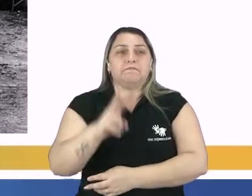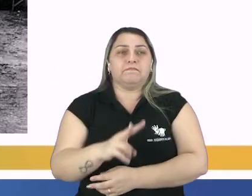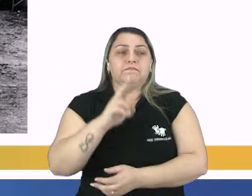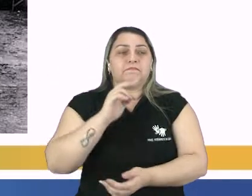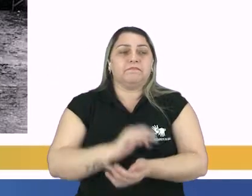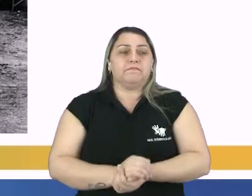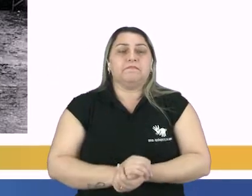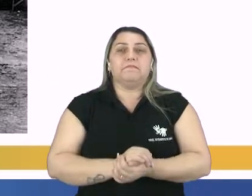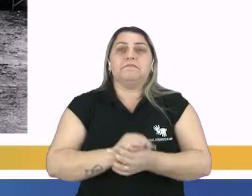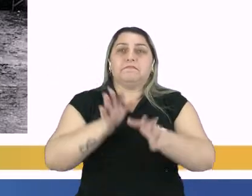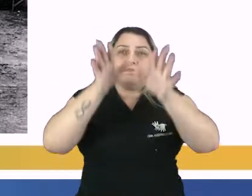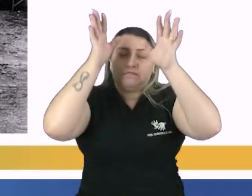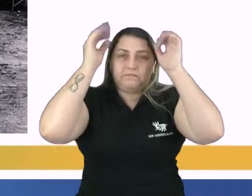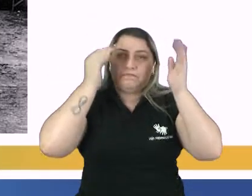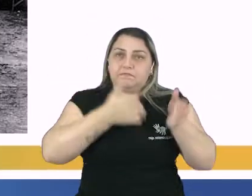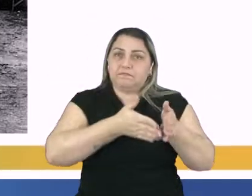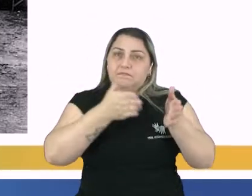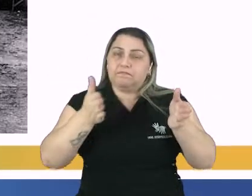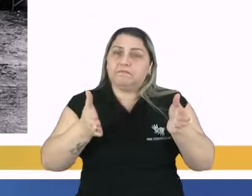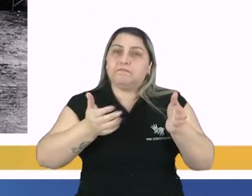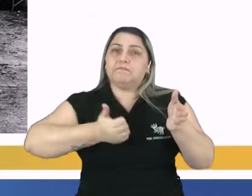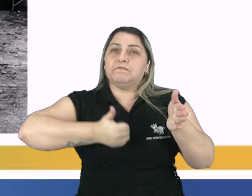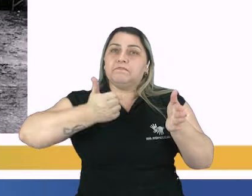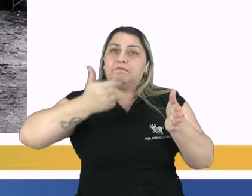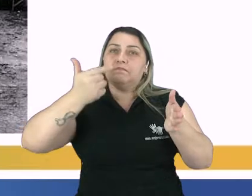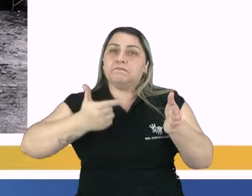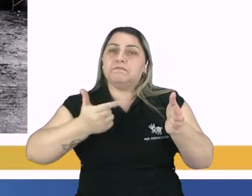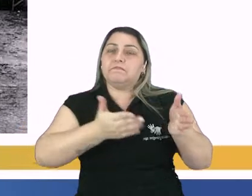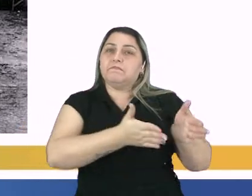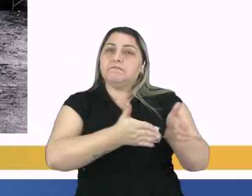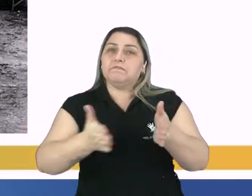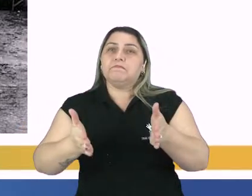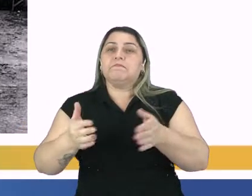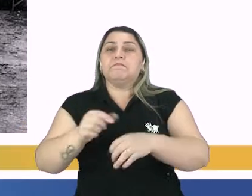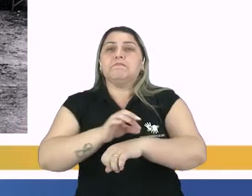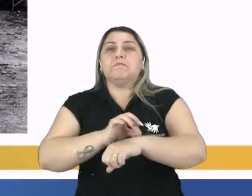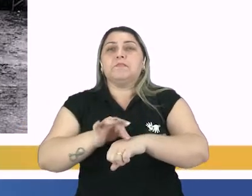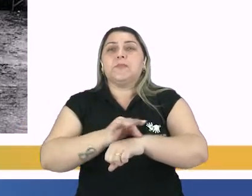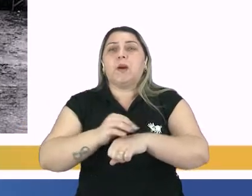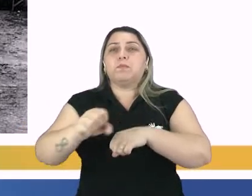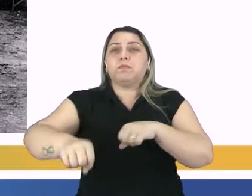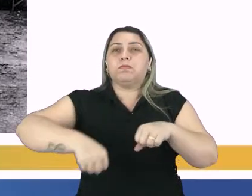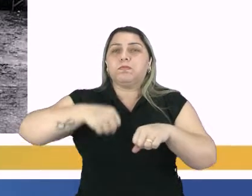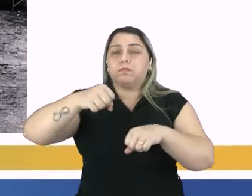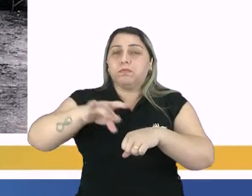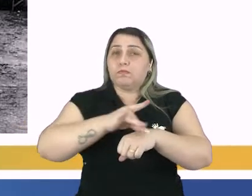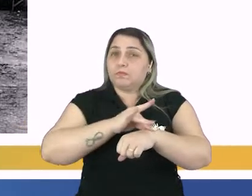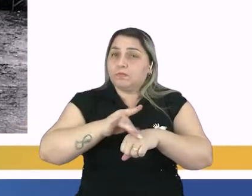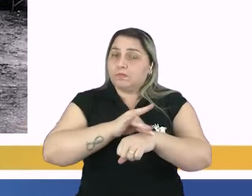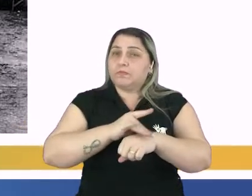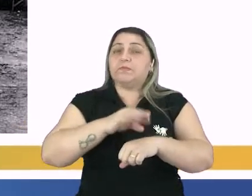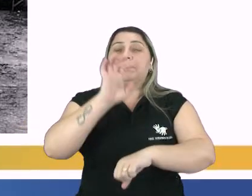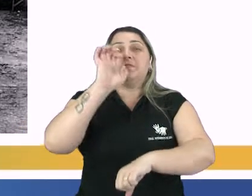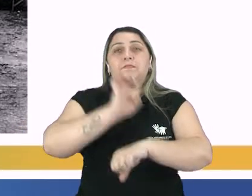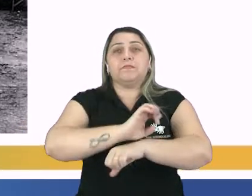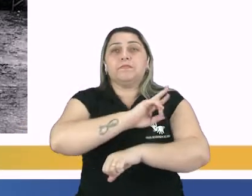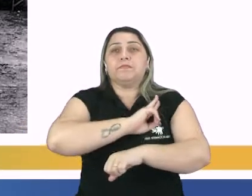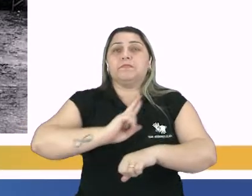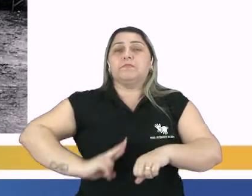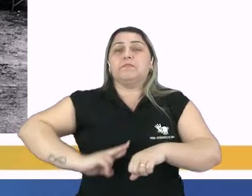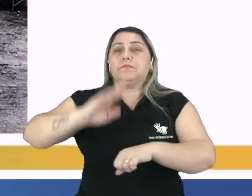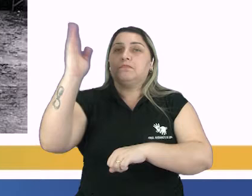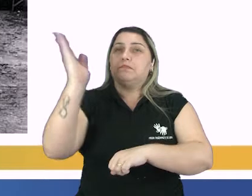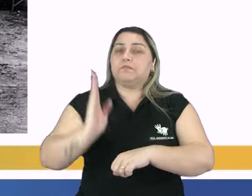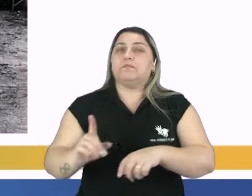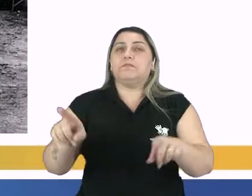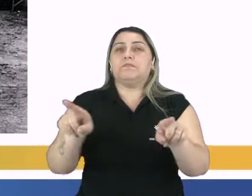ver o Acre durante o primeiro e segundo ciclo da borracha, vai ver o Acre como Estado da República Brasileira e vai ver também